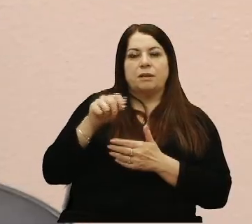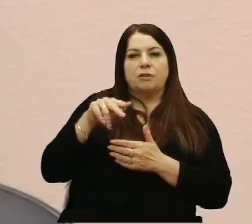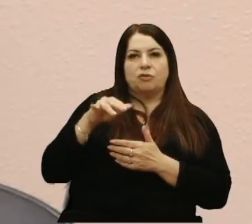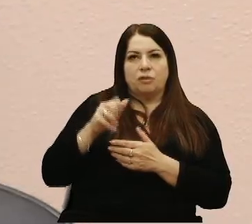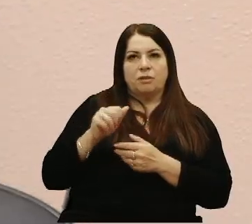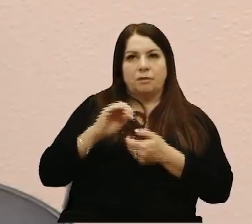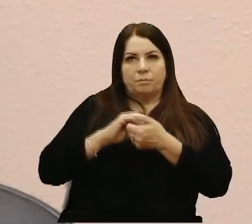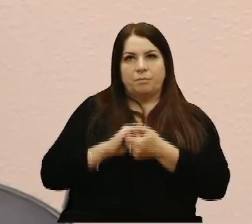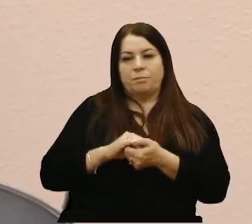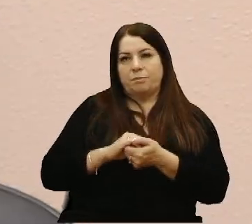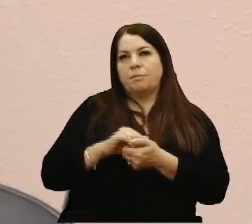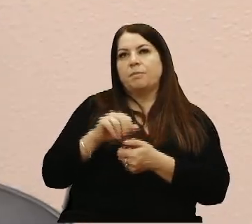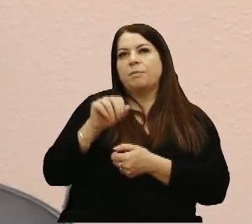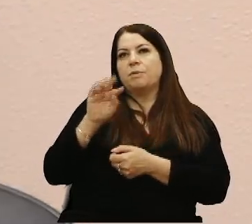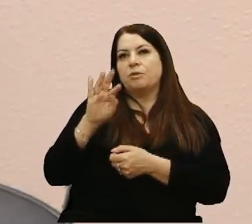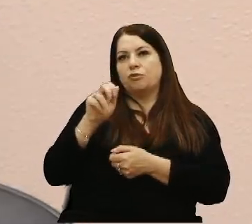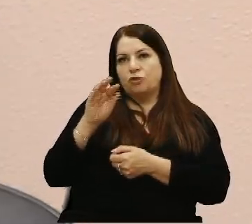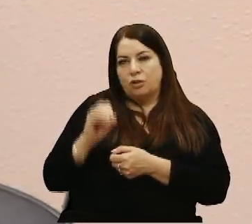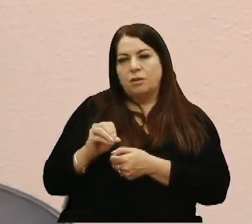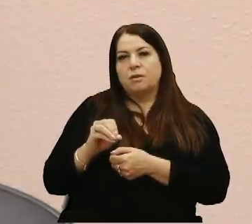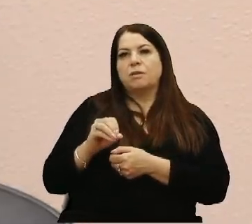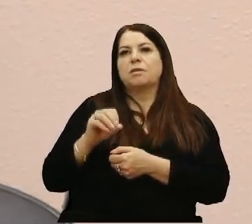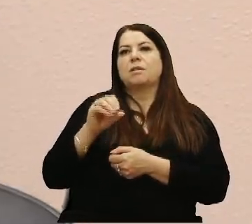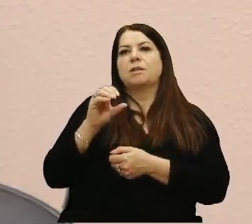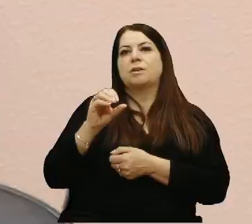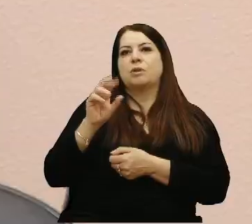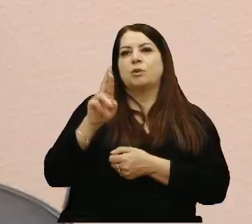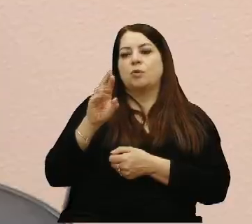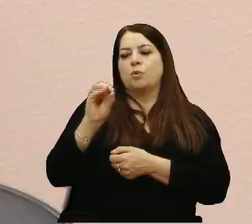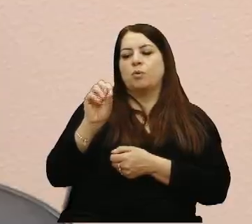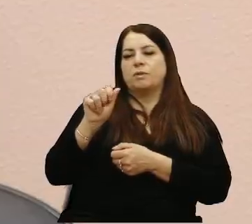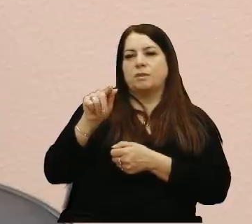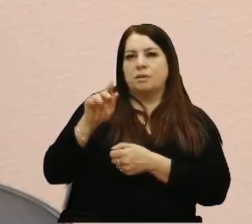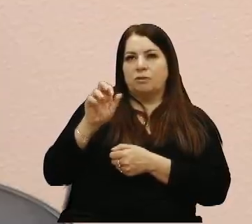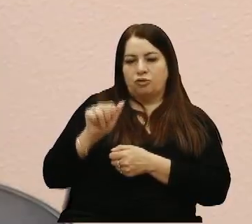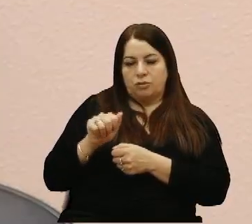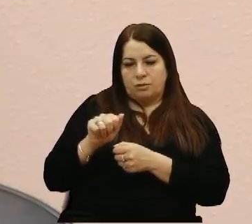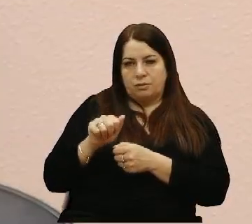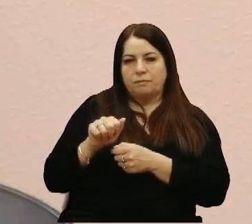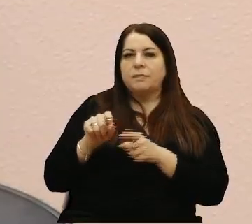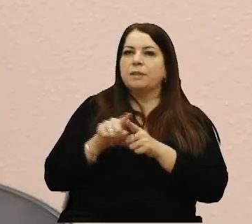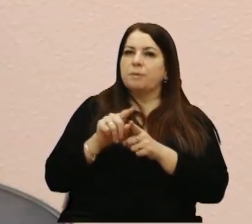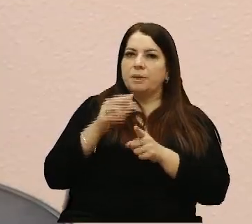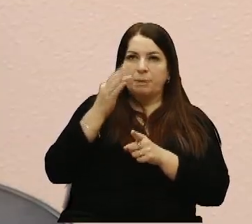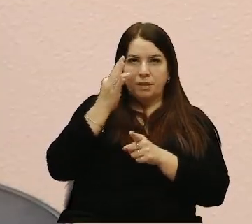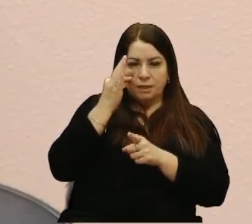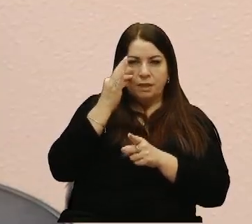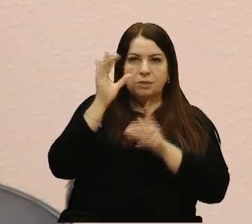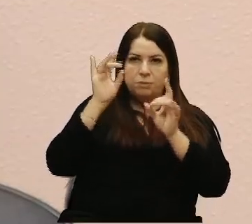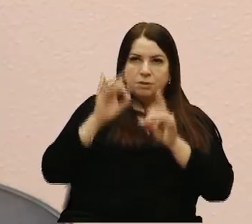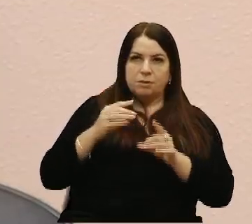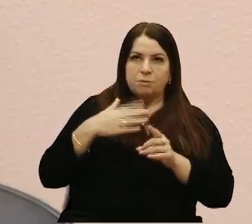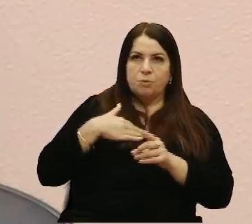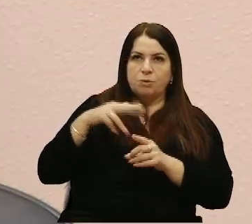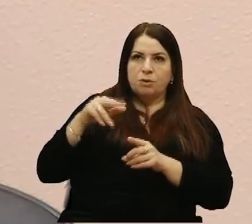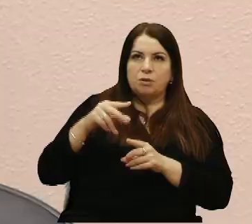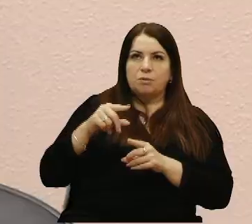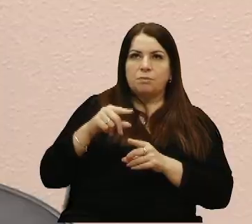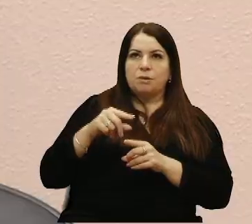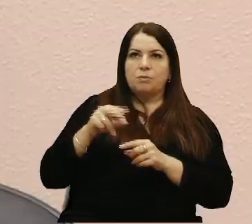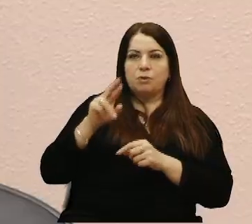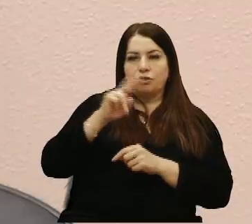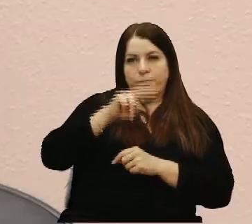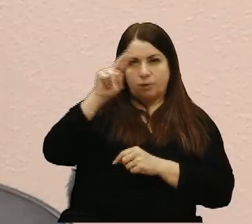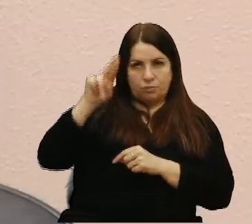saudar o pai Tiago de Xangô, a mãe Rosângela de Oxum, e aqui presentes em especial meus irmãos de maçonaria